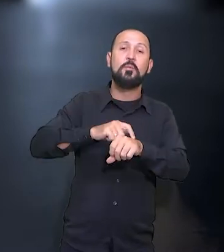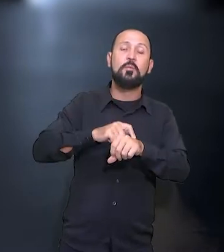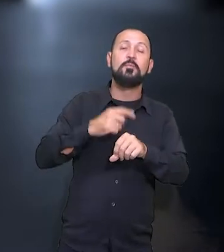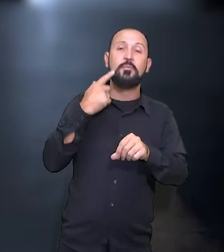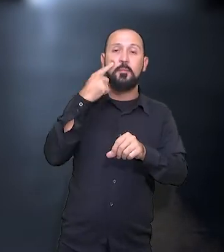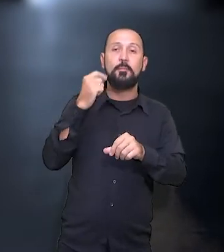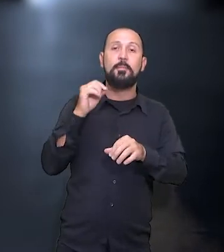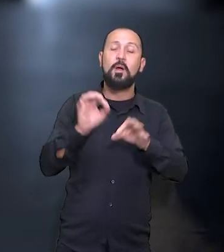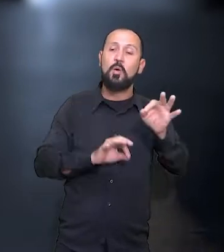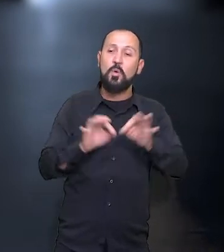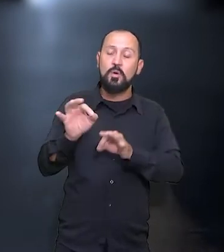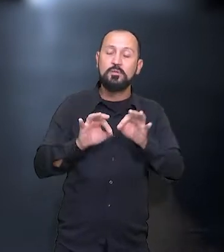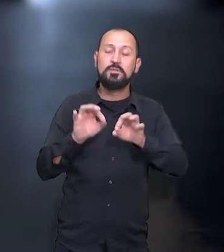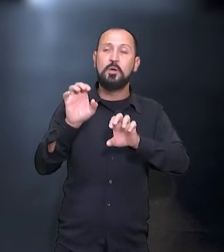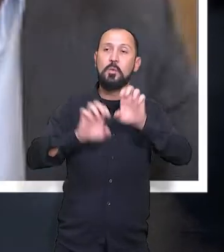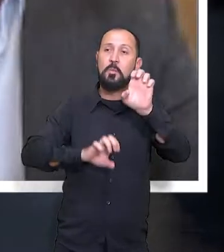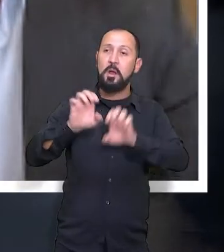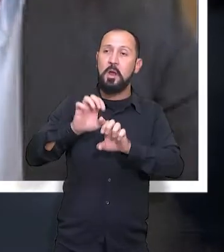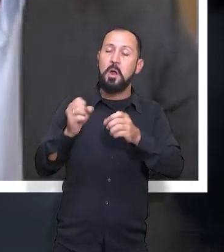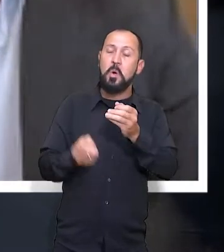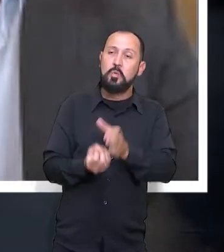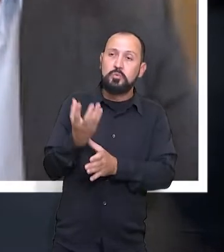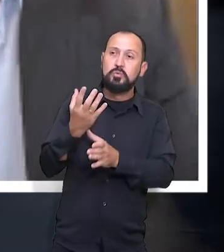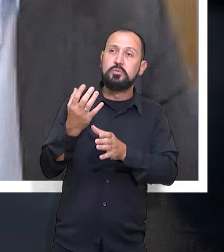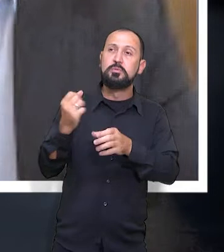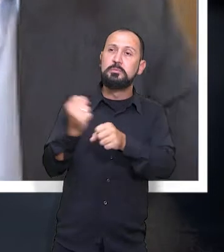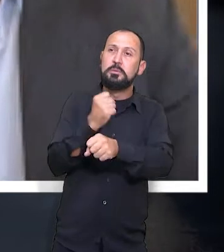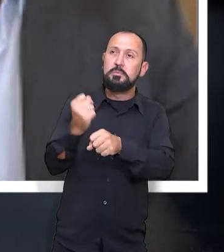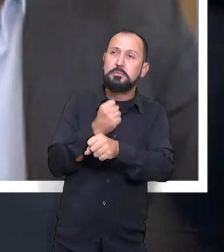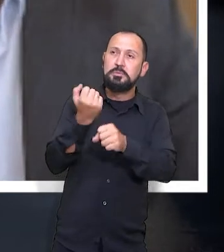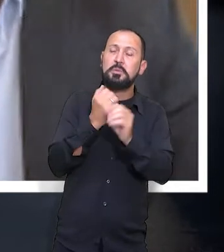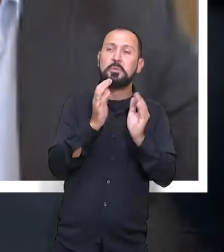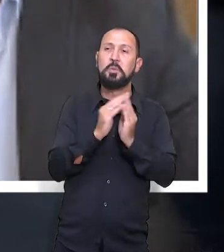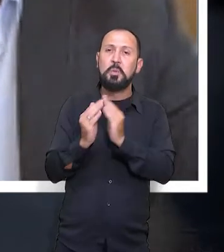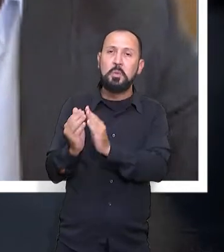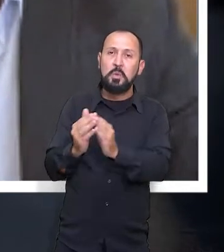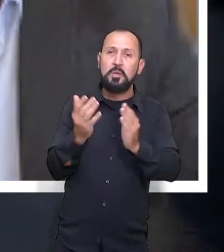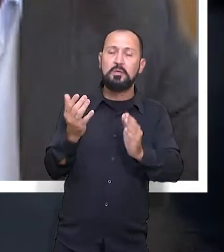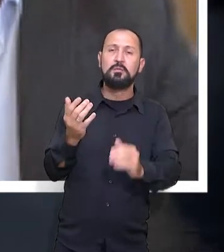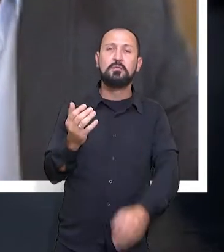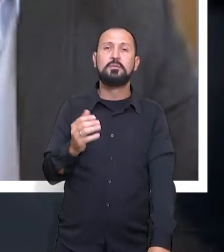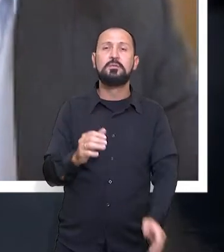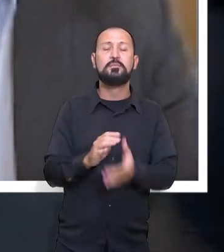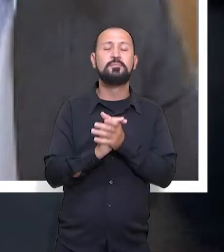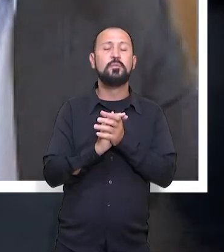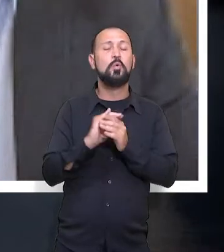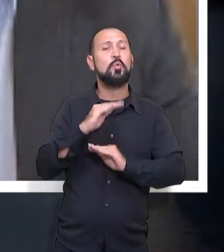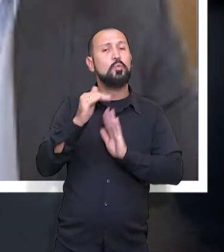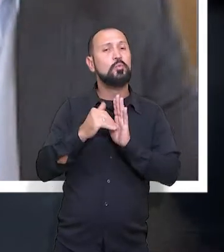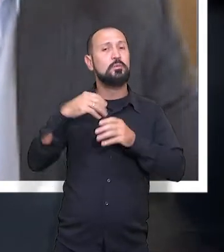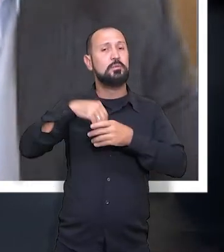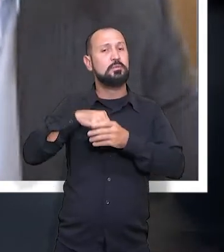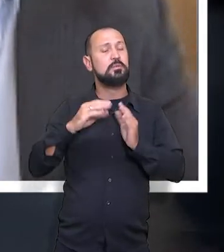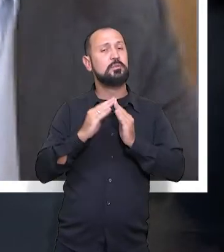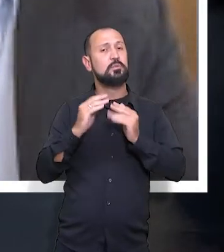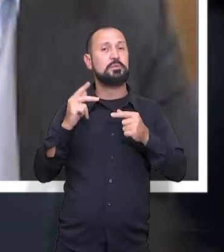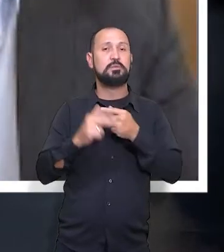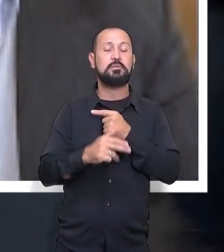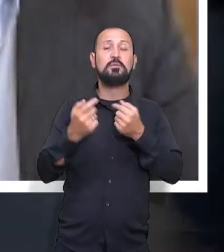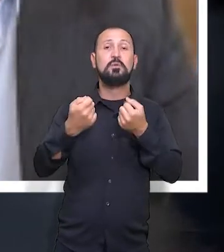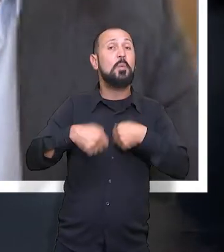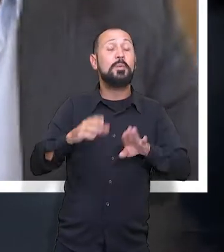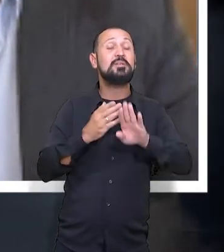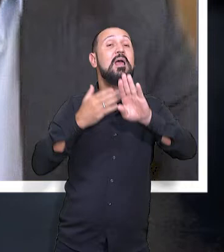os procedimentos para a construção de uma incorporadora, de um empreendimento, de um condomínio, ou um condomínio de casas e apartamentos, tudo isso do seu